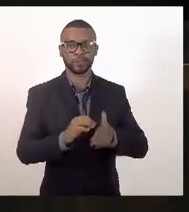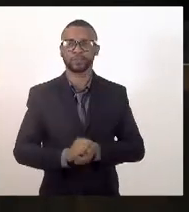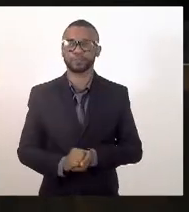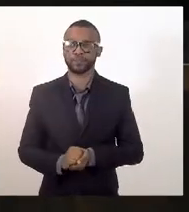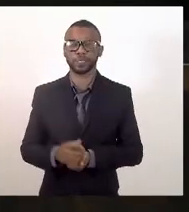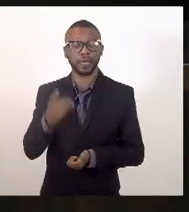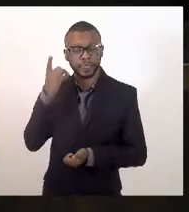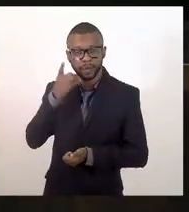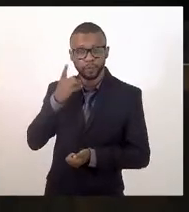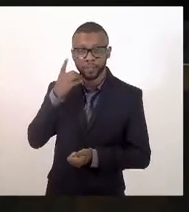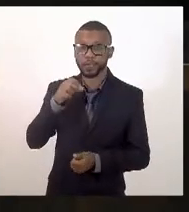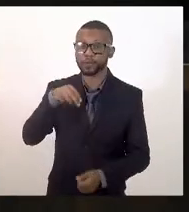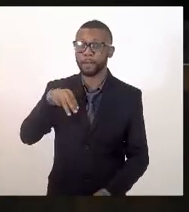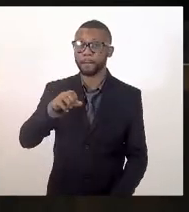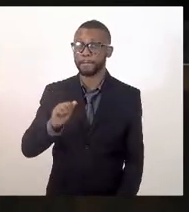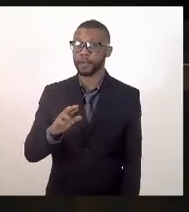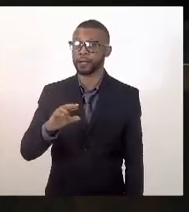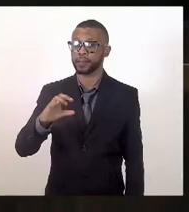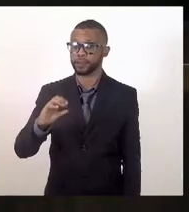Canella.